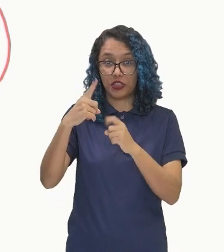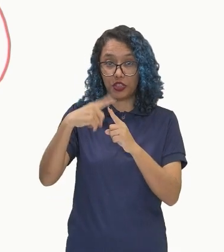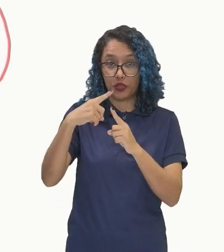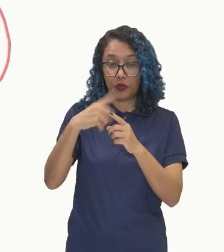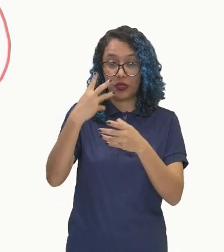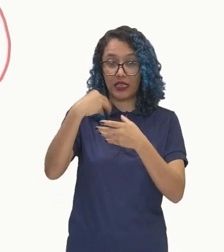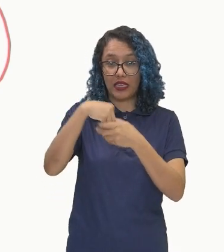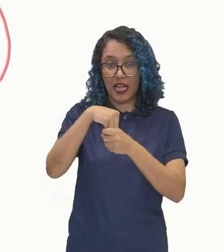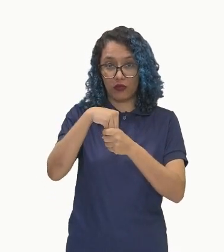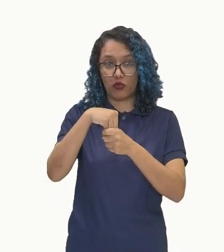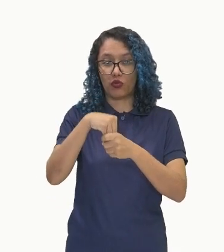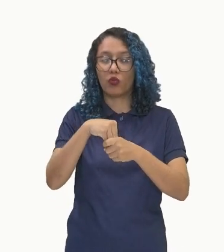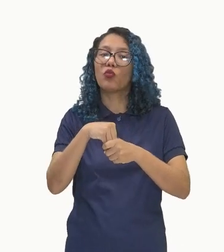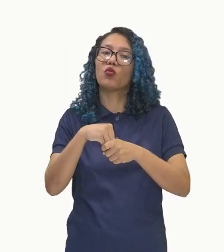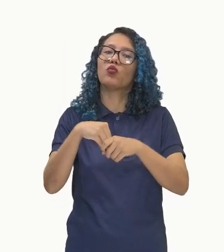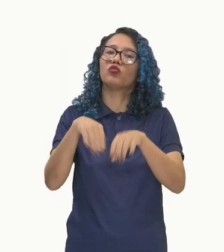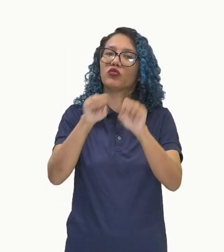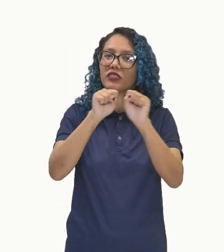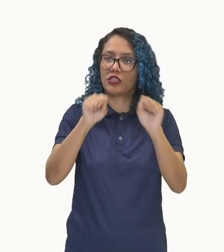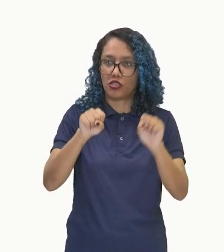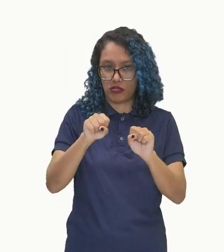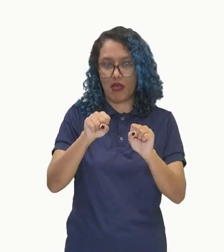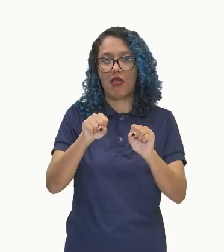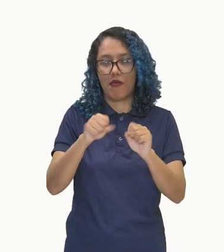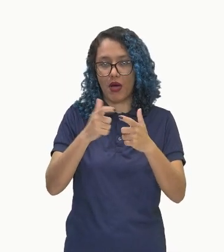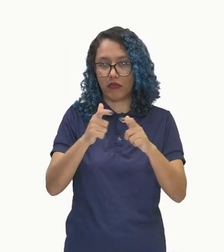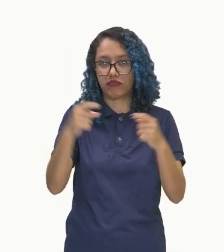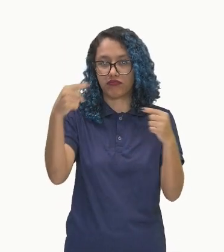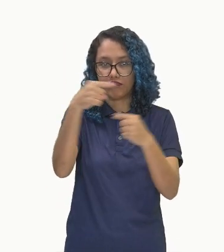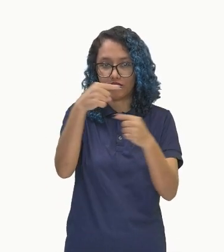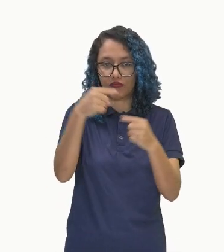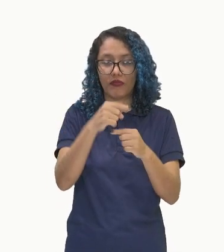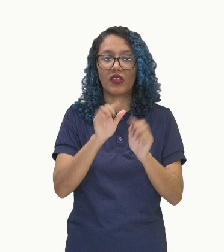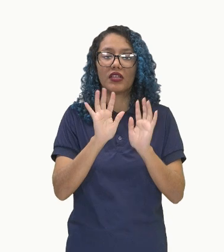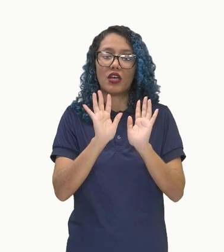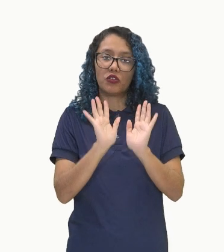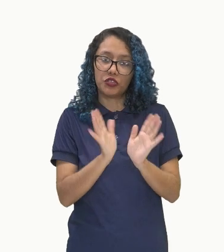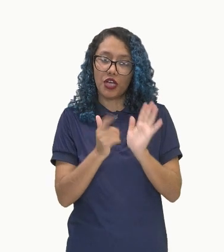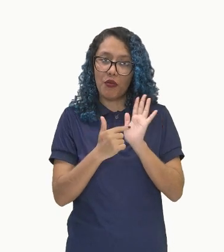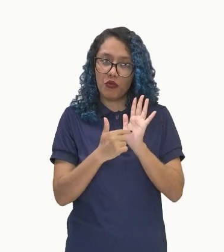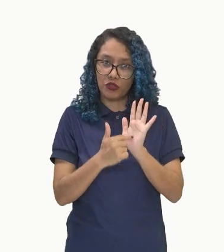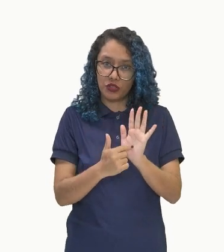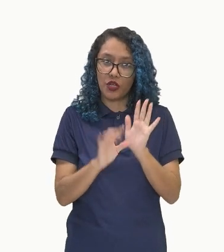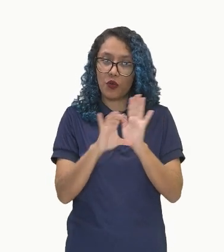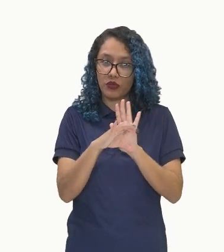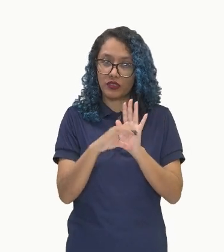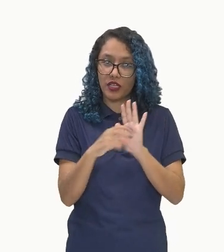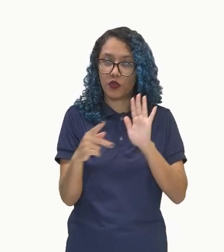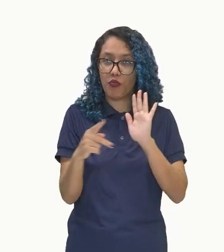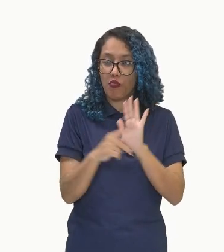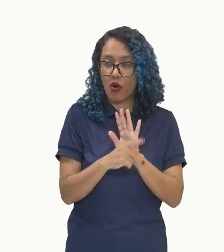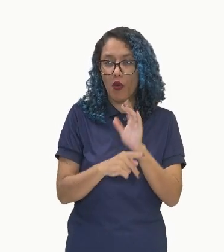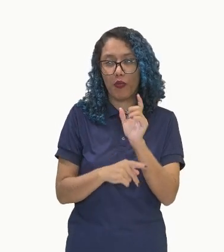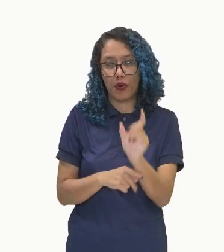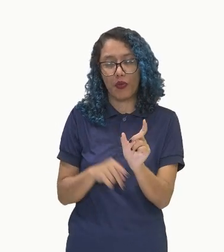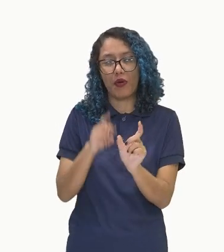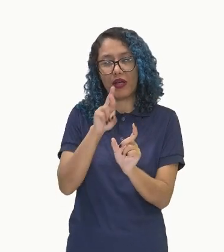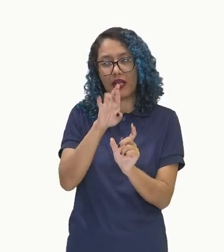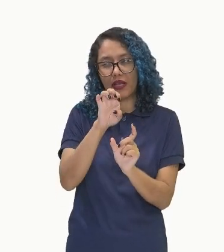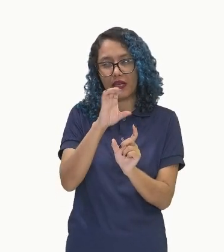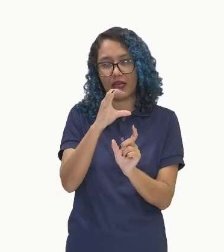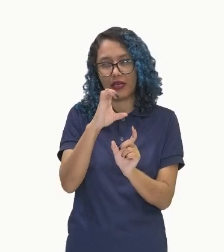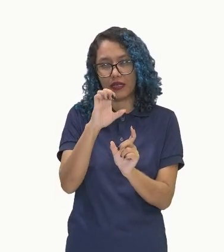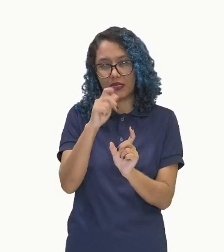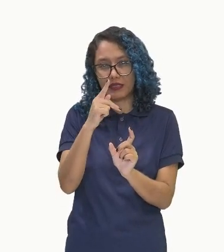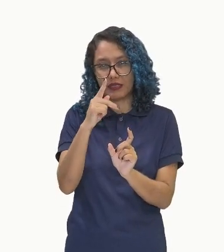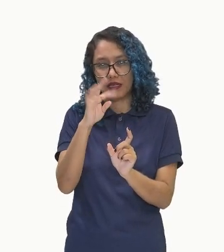de receptores, eu posso falar sobre a diferença entre